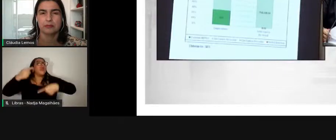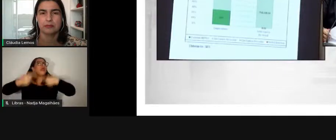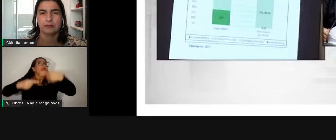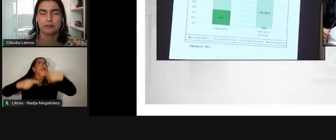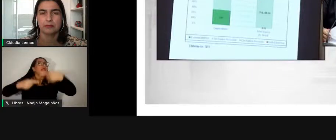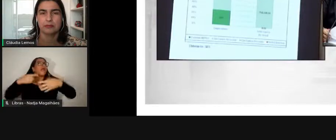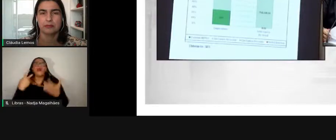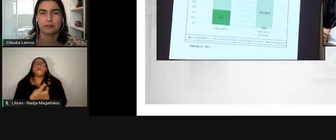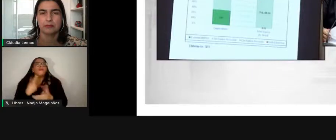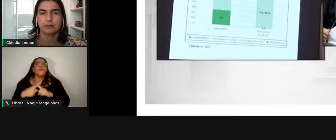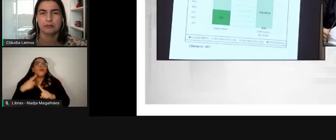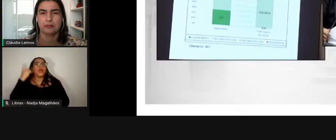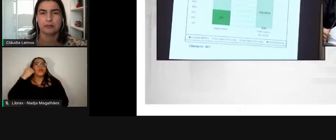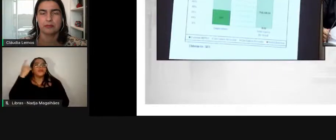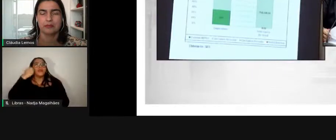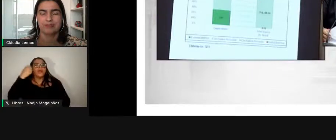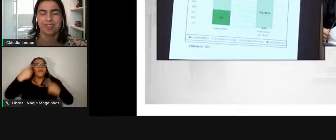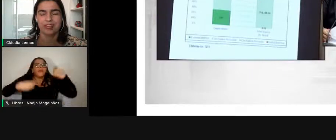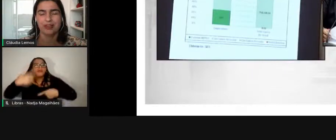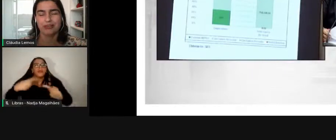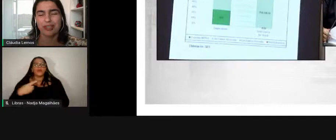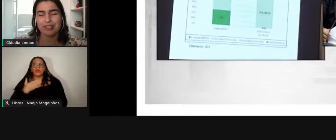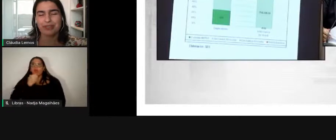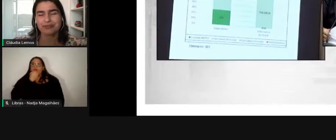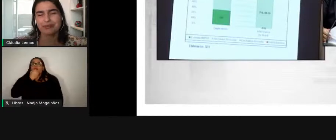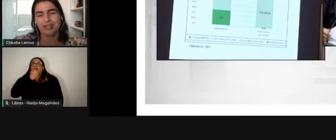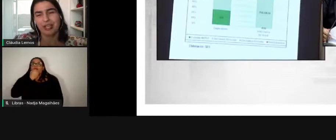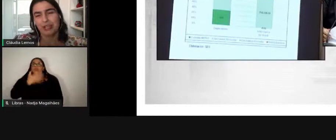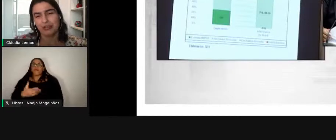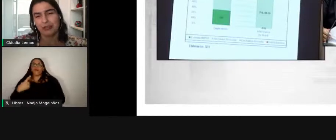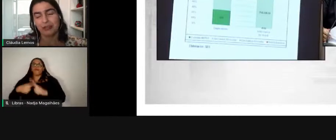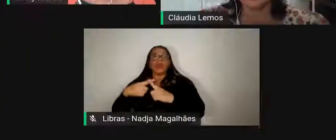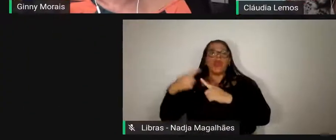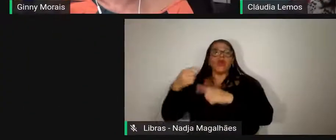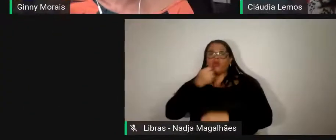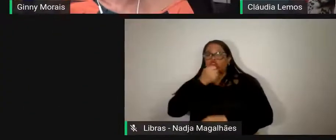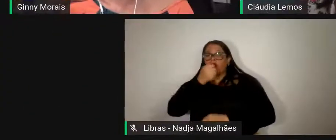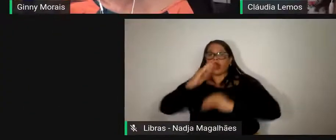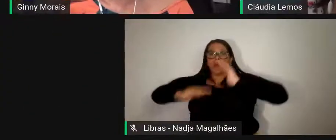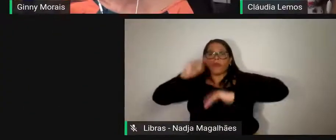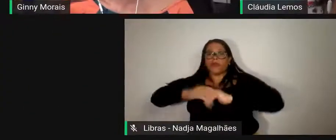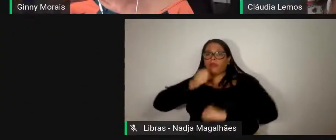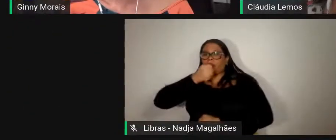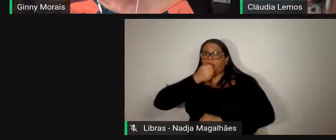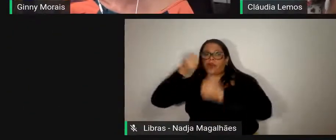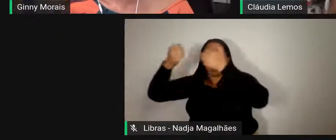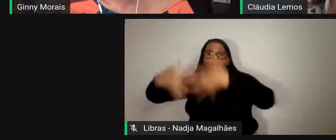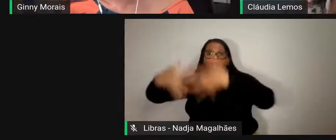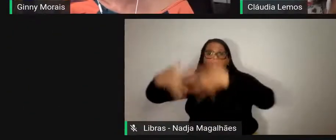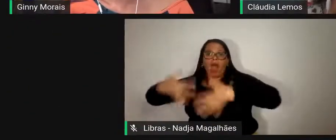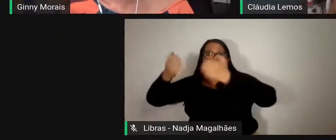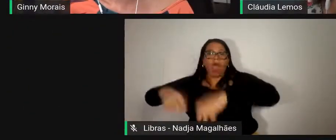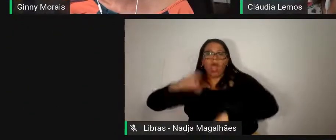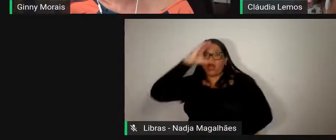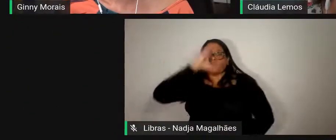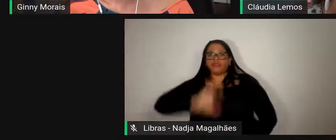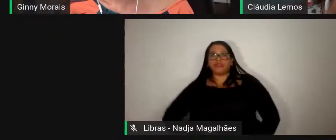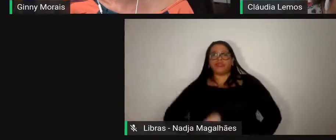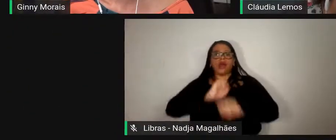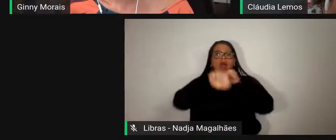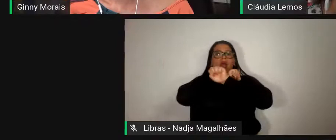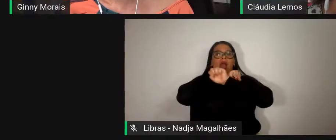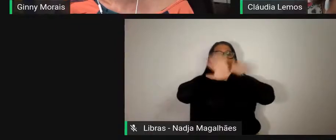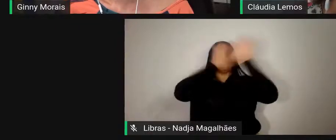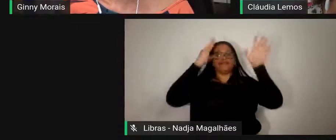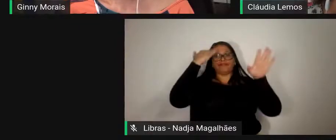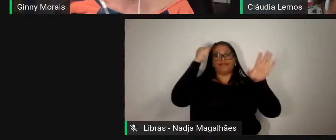fica difícil de entender, né? É isso, Cláudia. Dini, só uma observação, você falou que não são as transmissões oficiais, mas na verdade